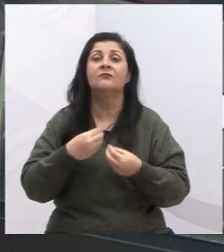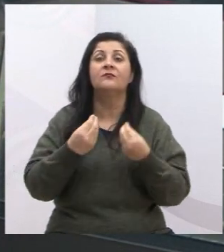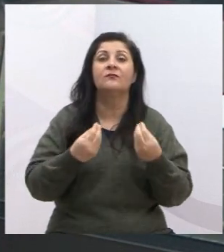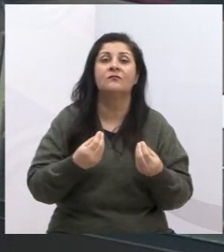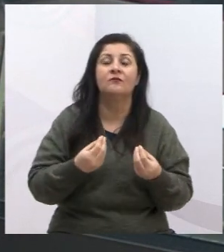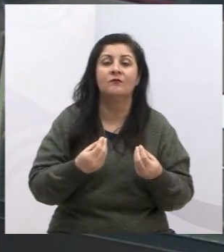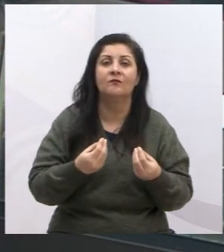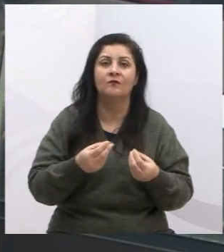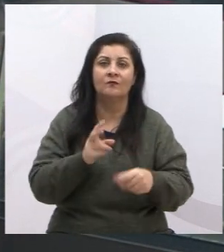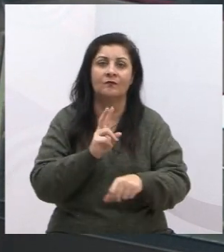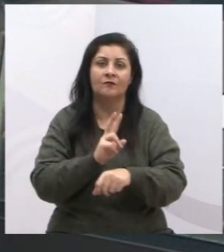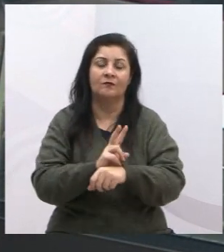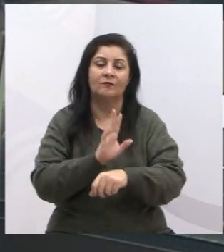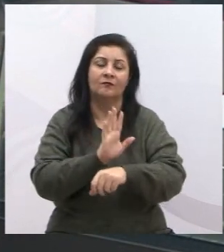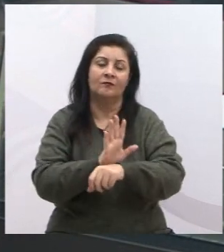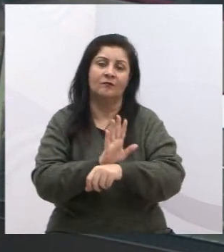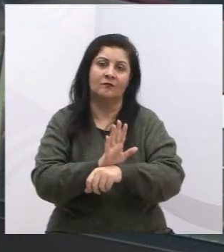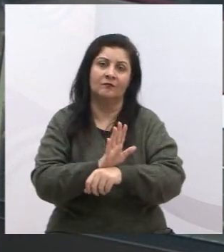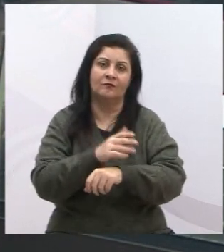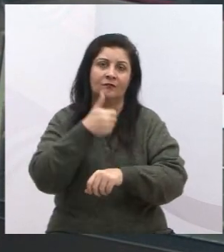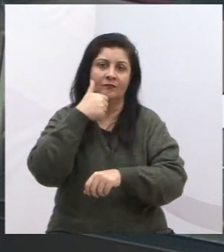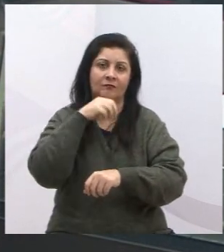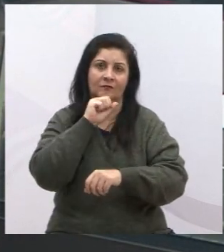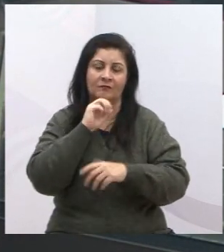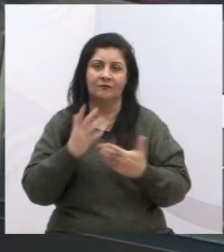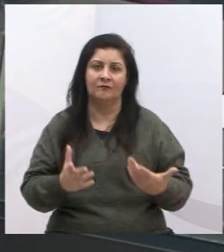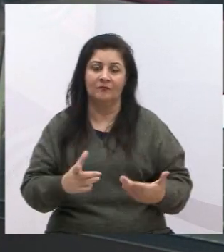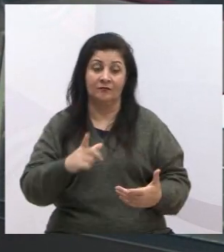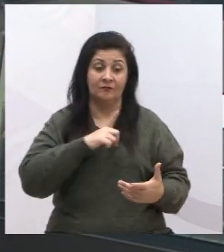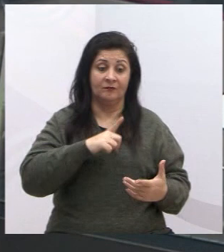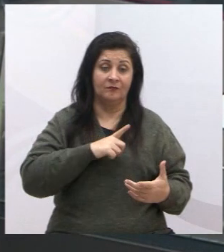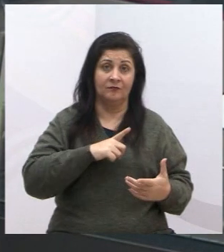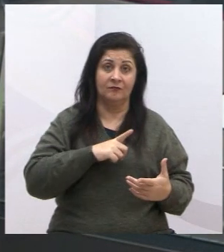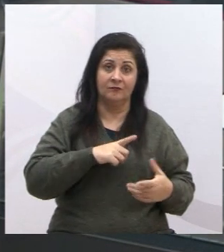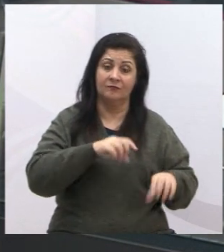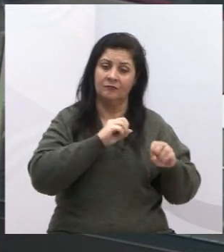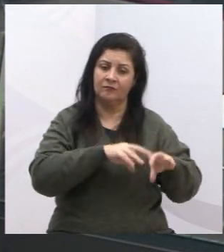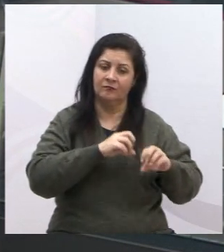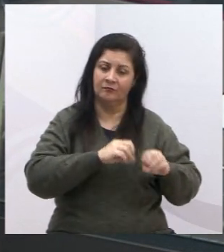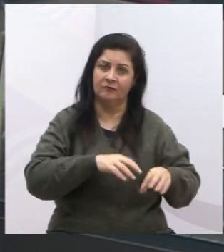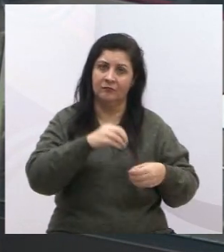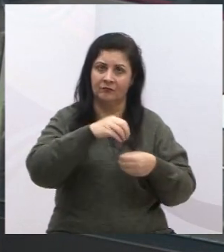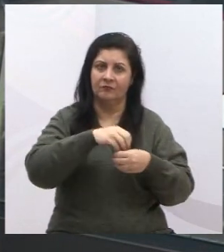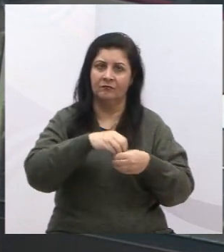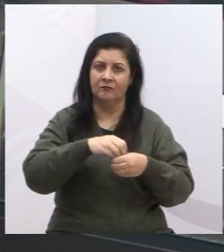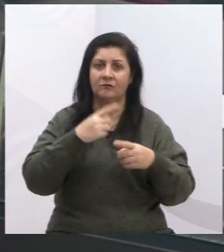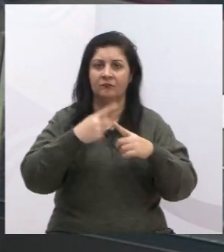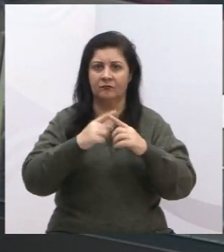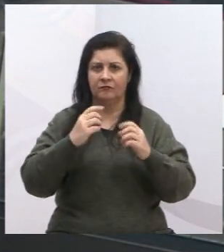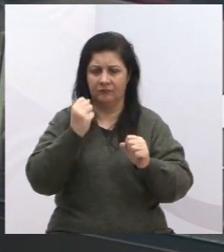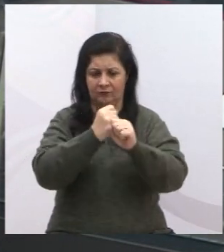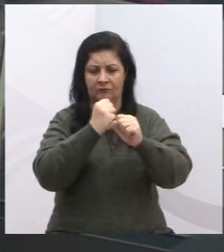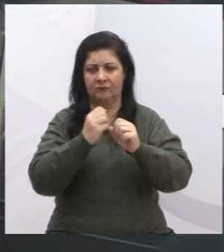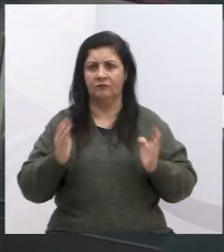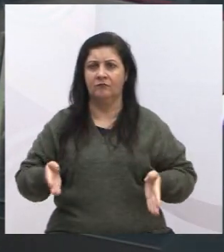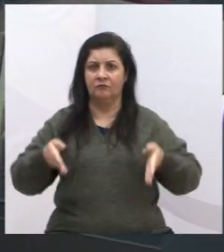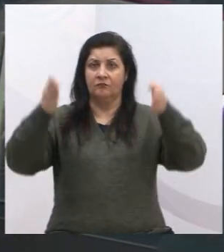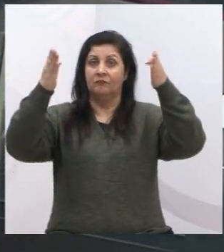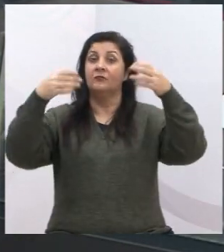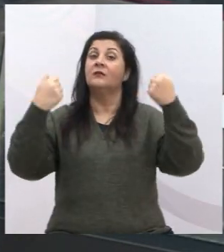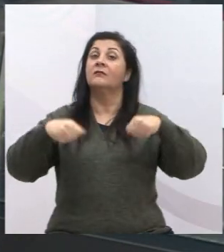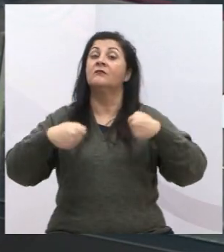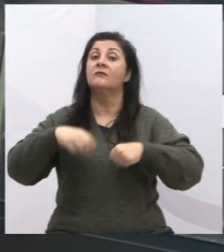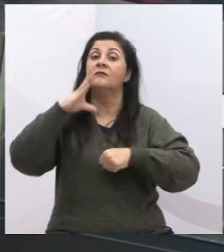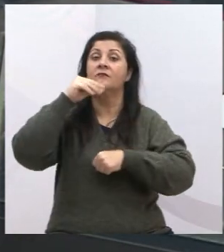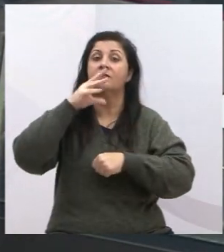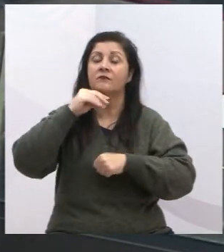mães, não ter condições de ter uma atividade na creche construída, porque a estrutura precisa de pessoas. A